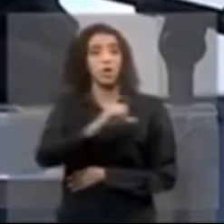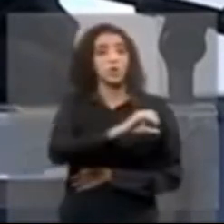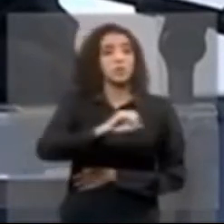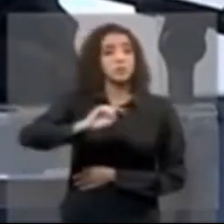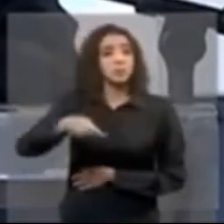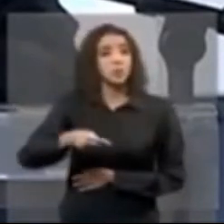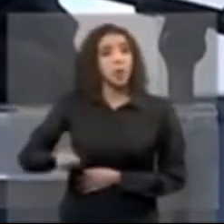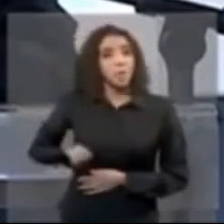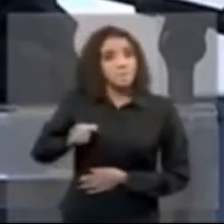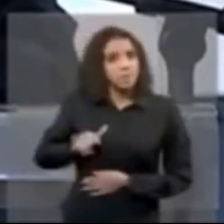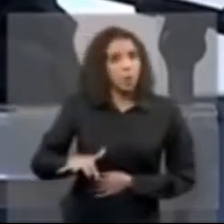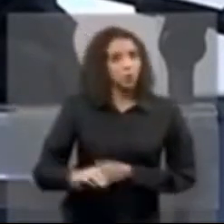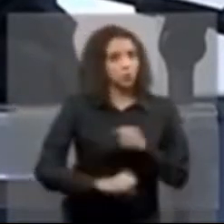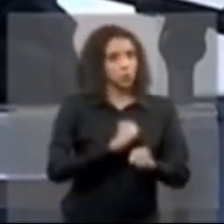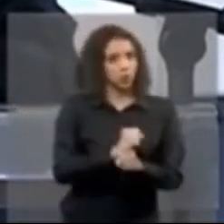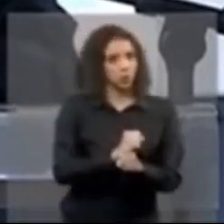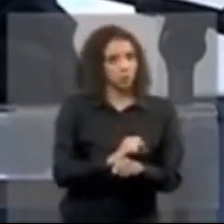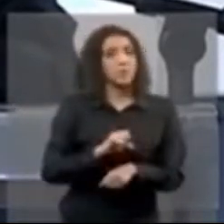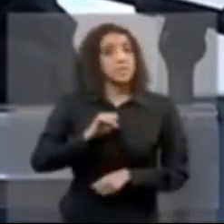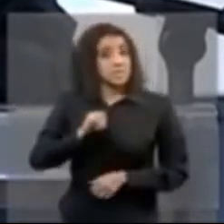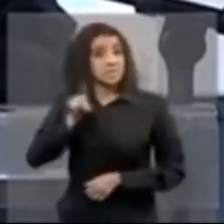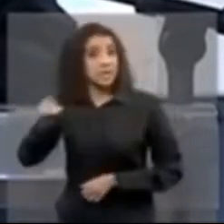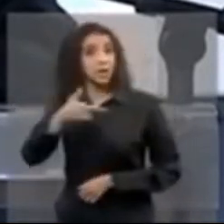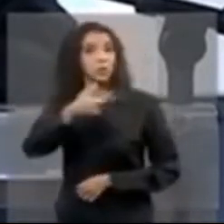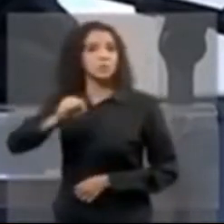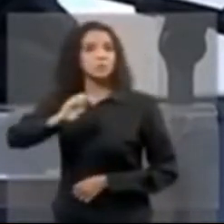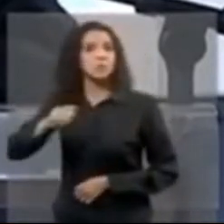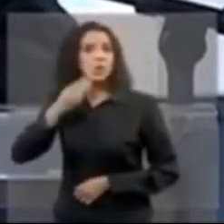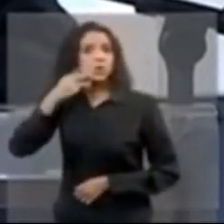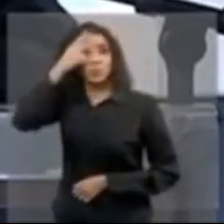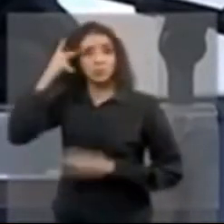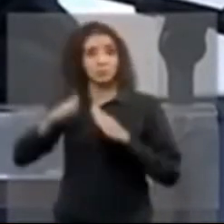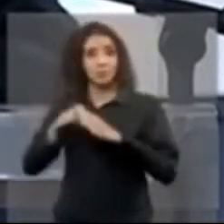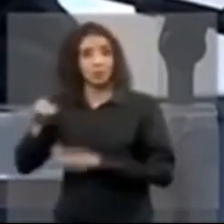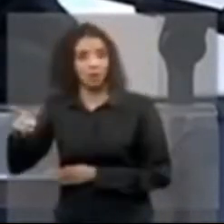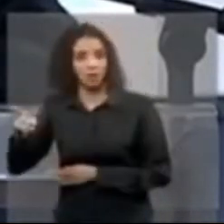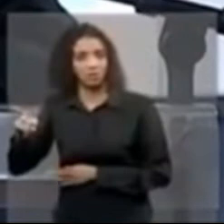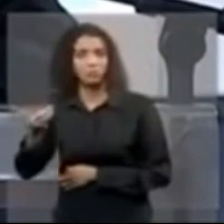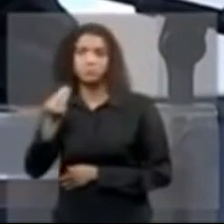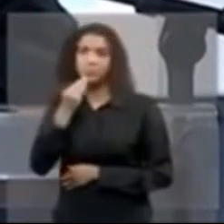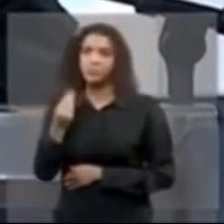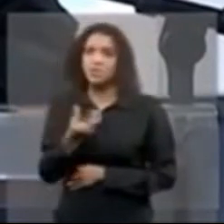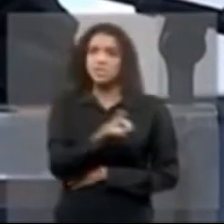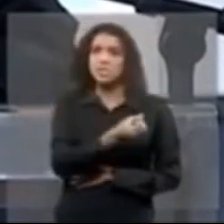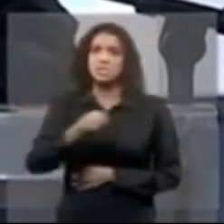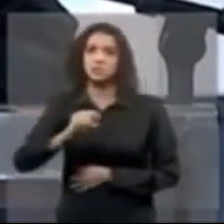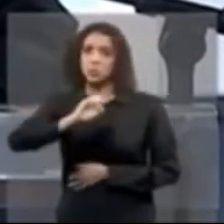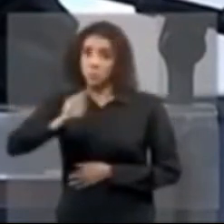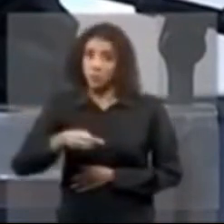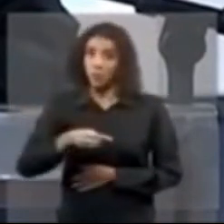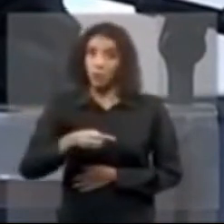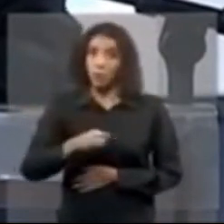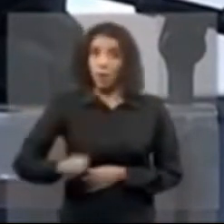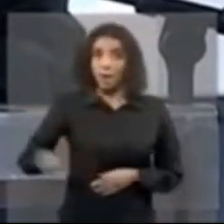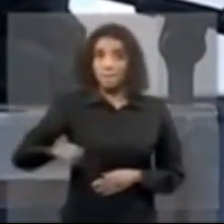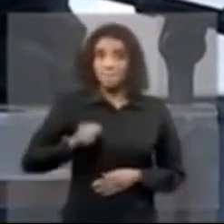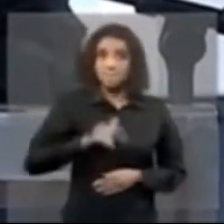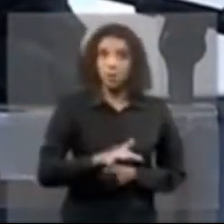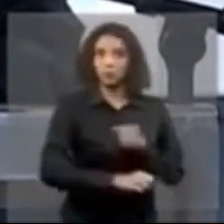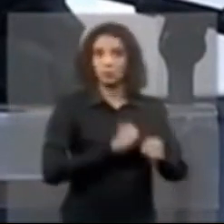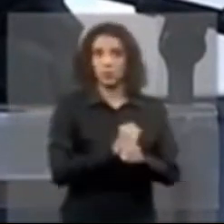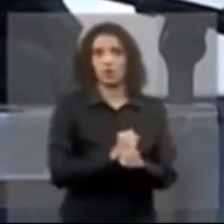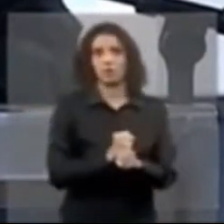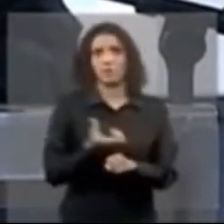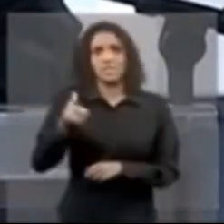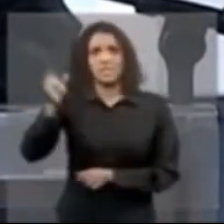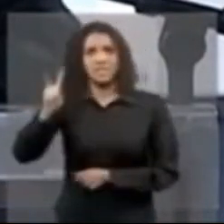abortos por ano. Se tivessem 200 milhões de habitantes, praticariam 600 mil abortos por ano, 6 vezes